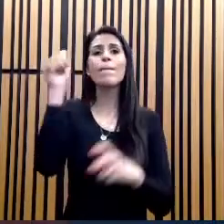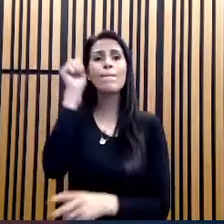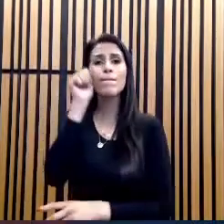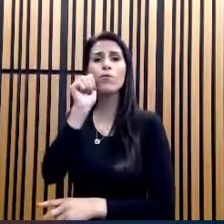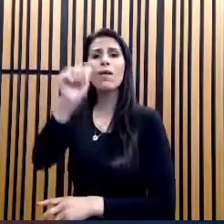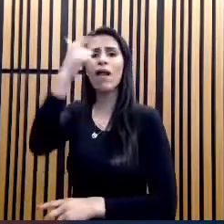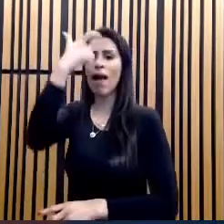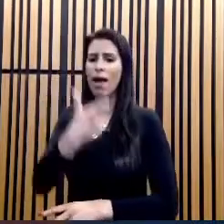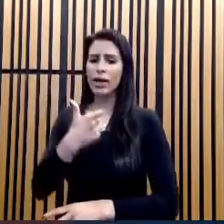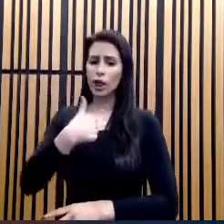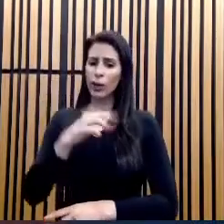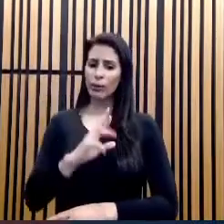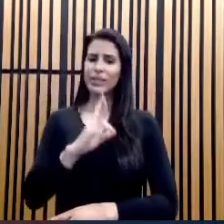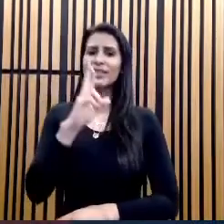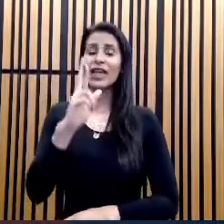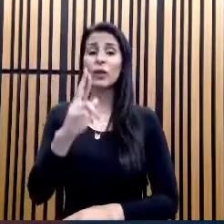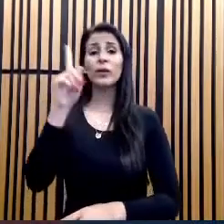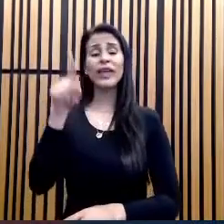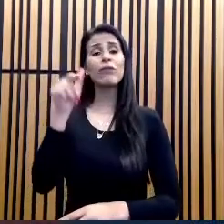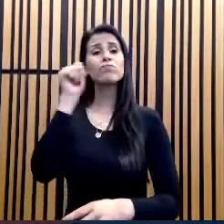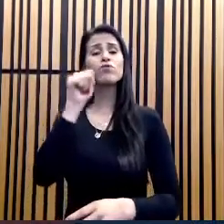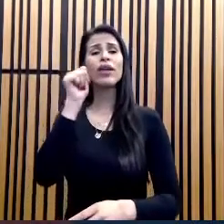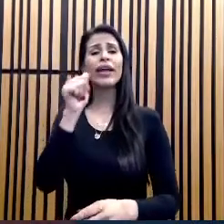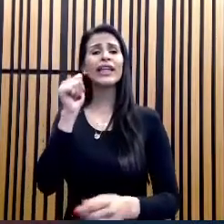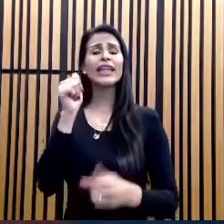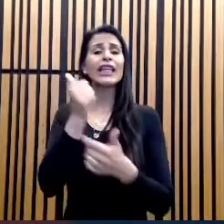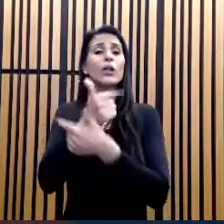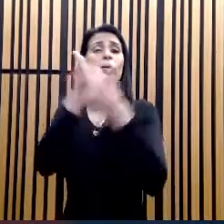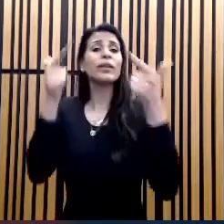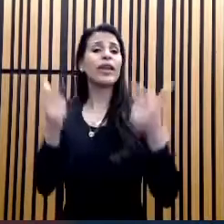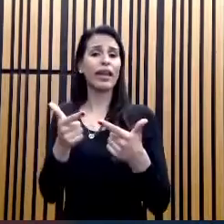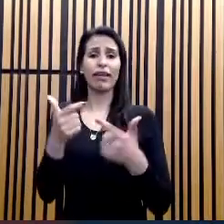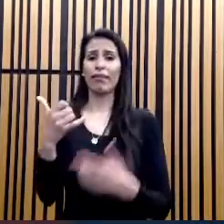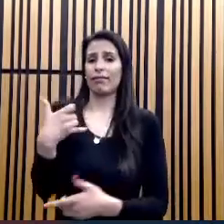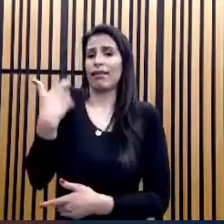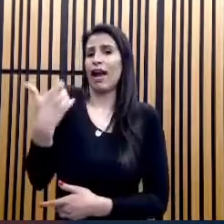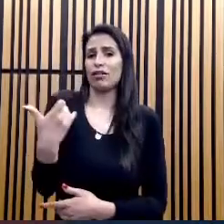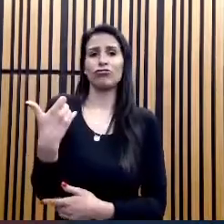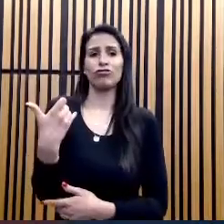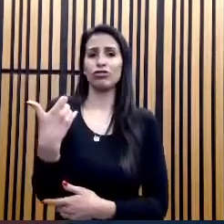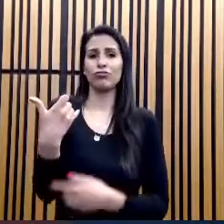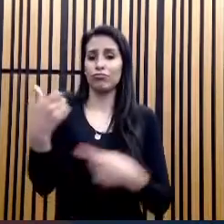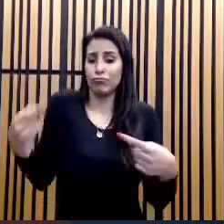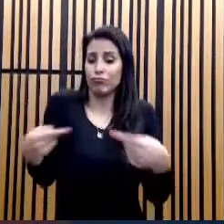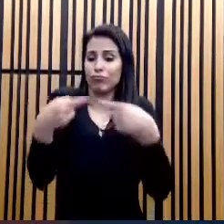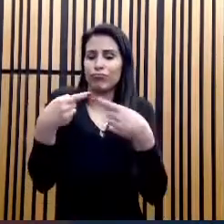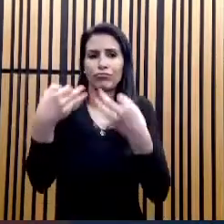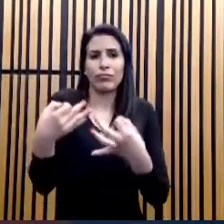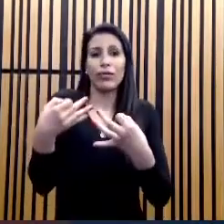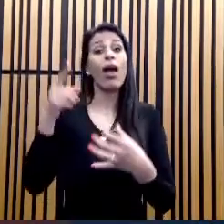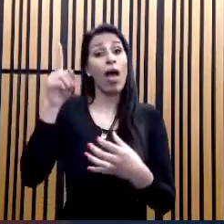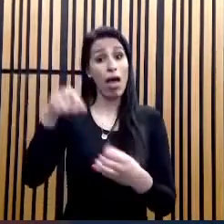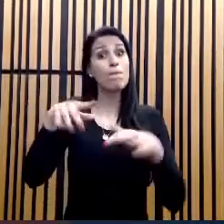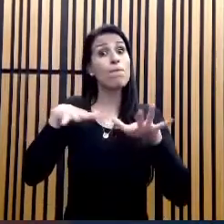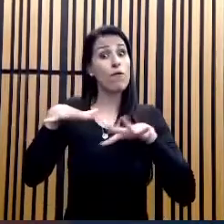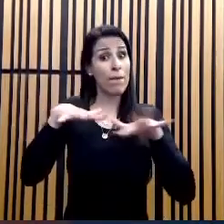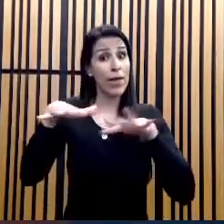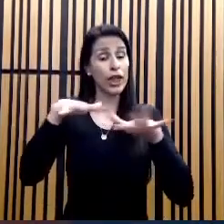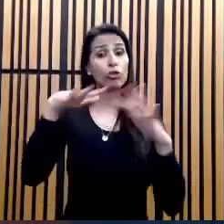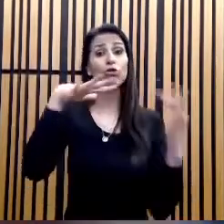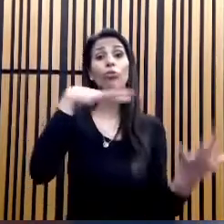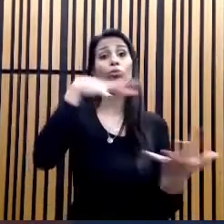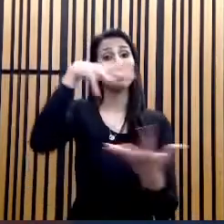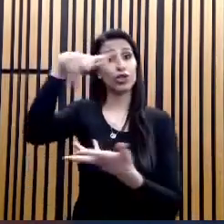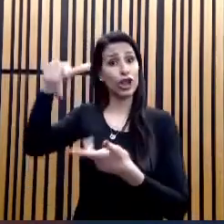que eu represento, tá? Que é a mulher a qual eu me identifico. Isso é um movimento mundial, vocês vão perceber,